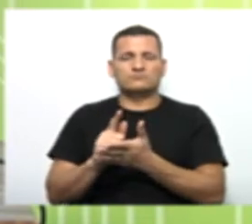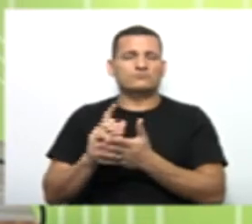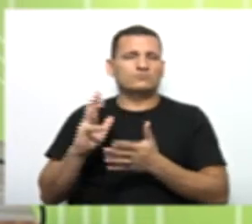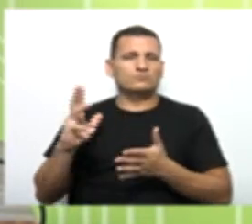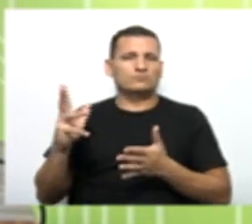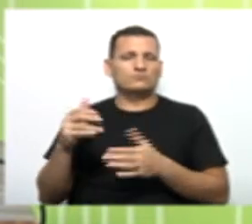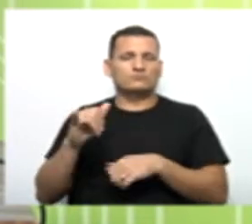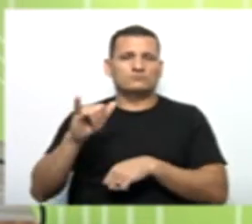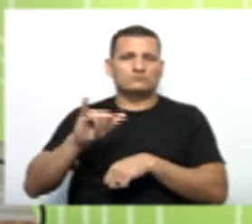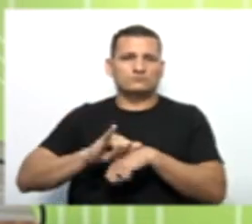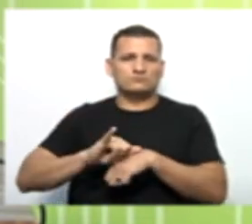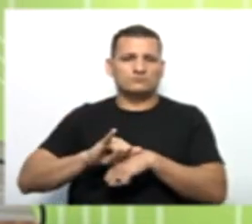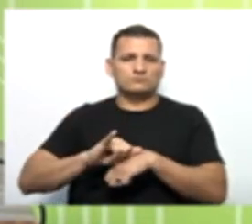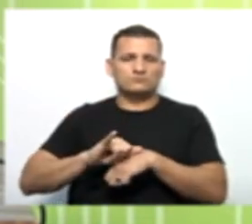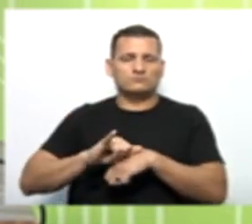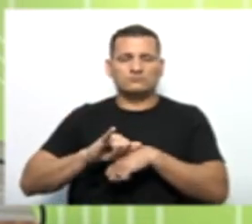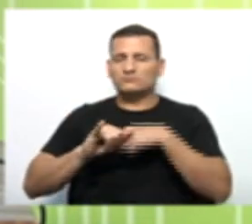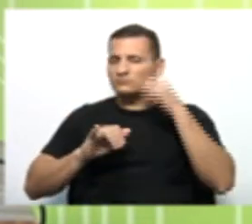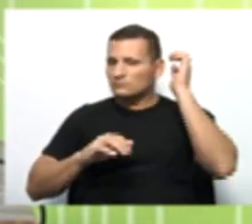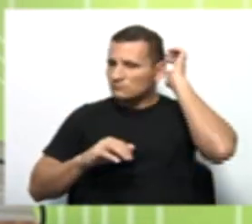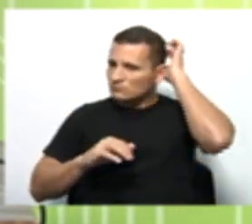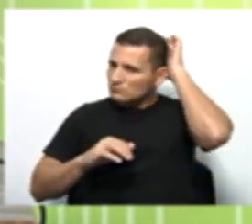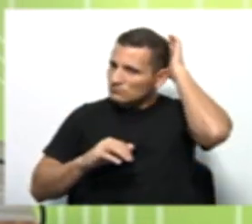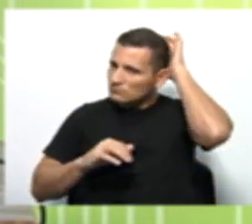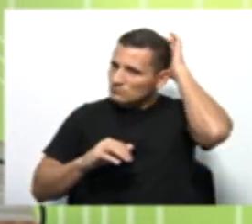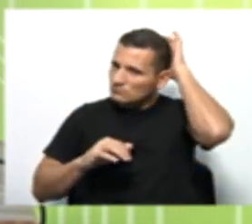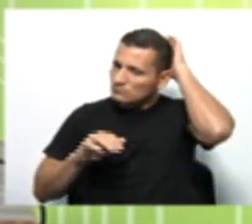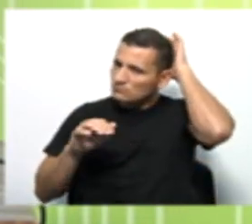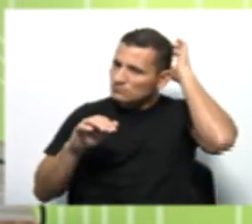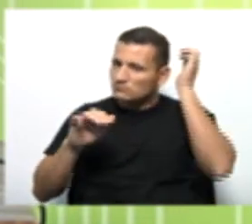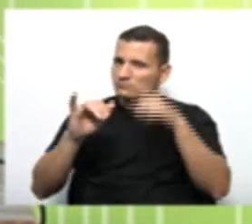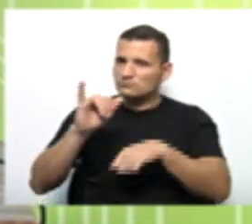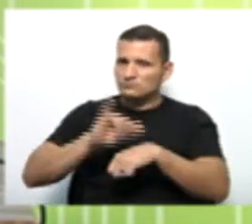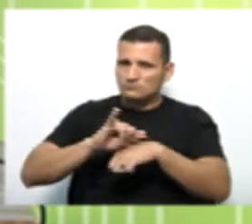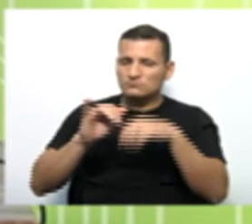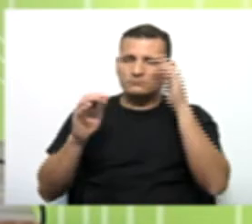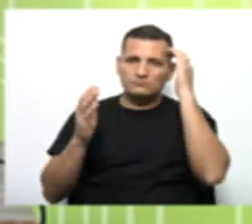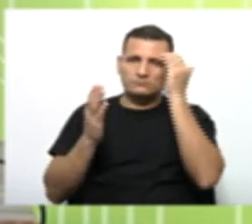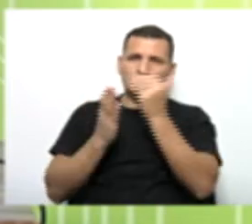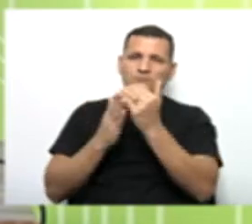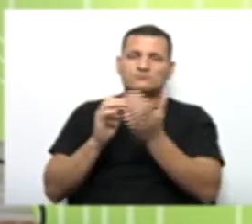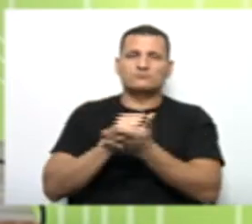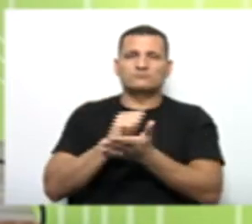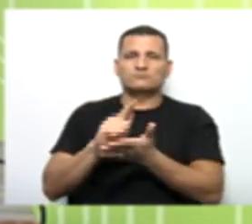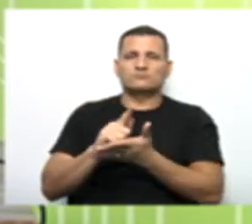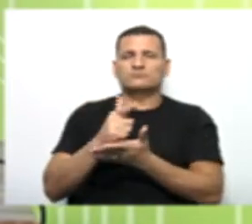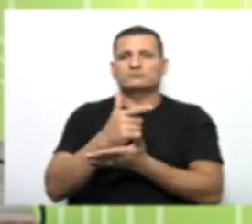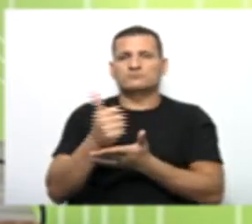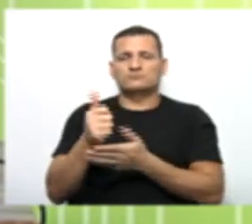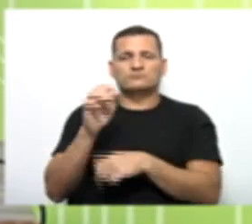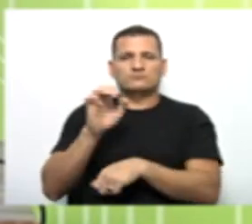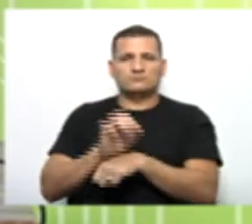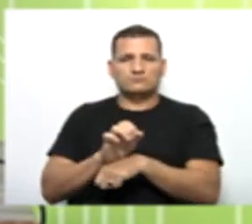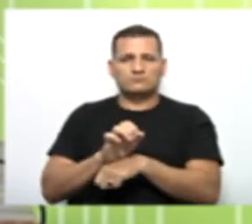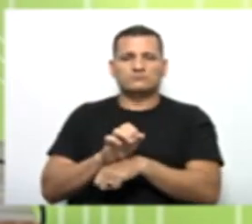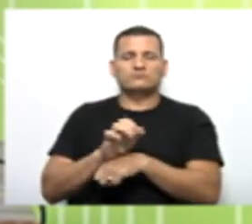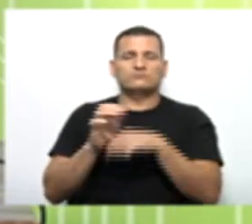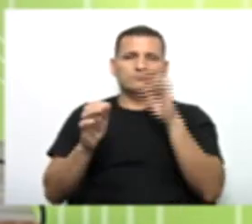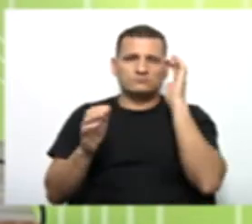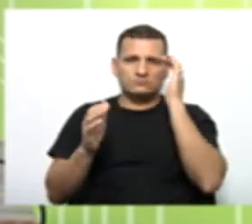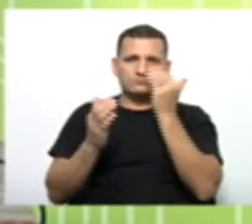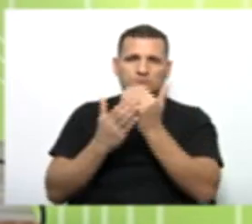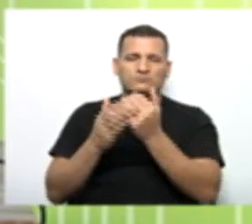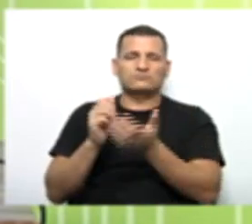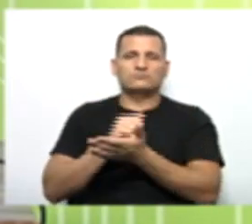Agenda 21 municipal, que por sua vez segue as diretrizes da Agenda 21 estadual, que segue as diretrizes da Agenda